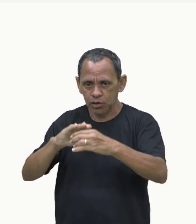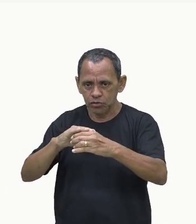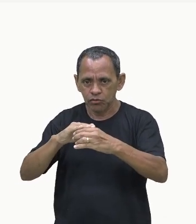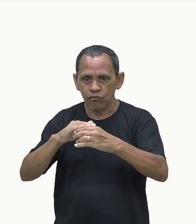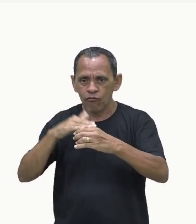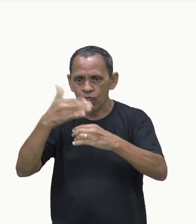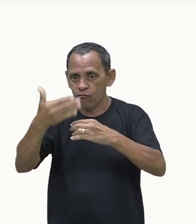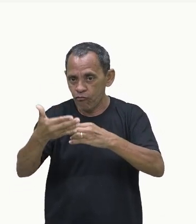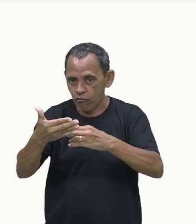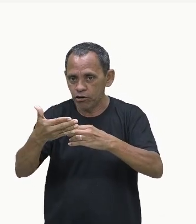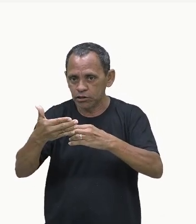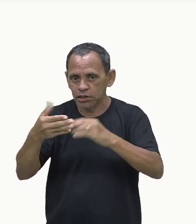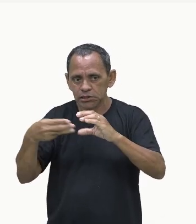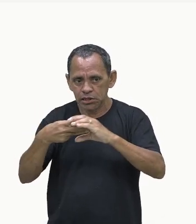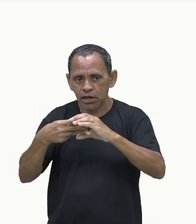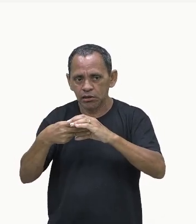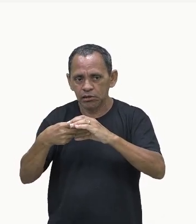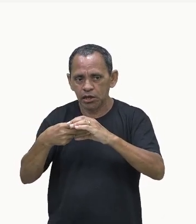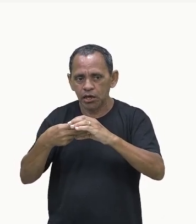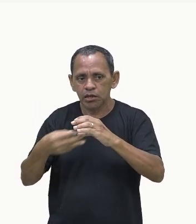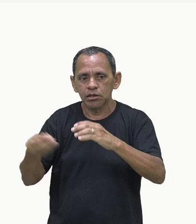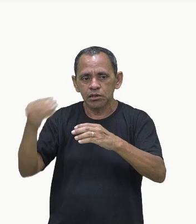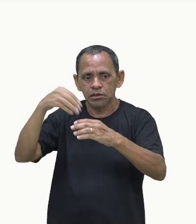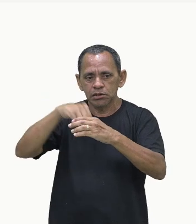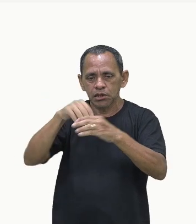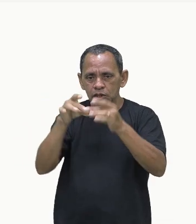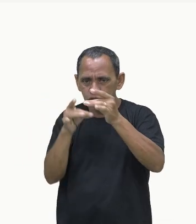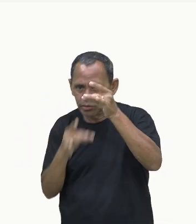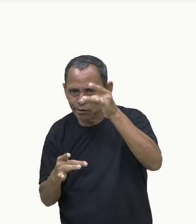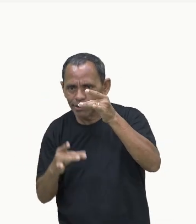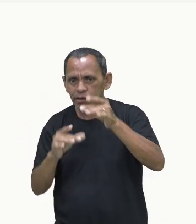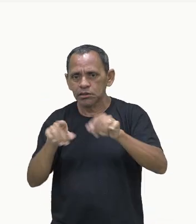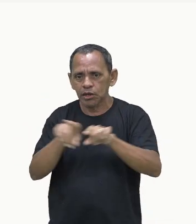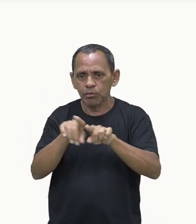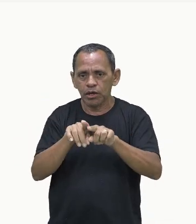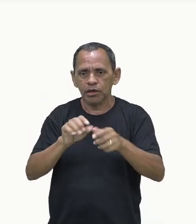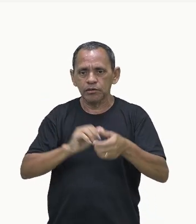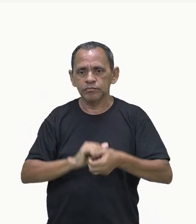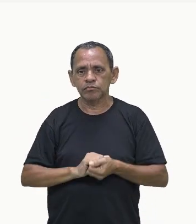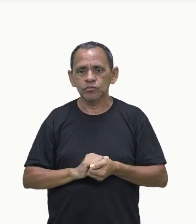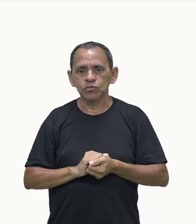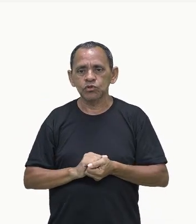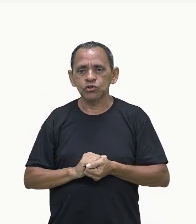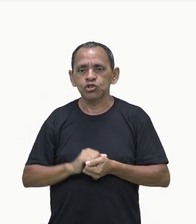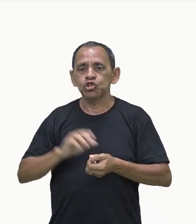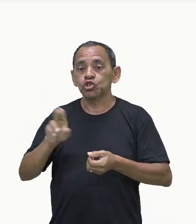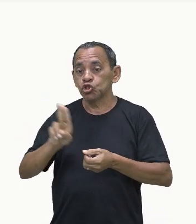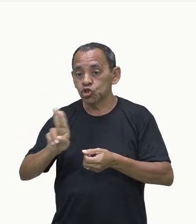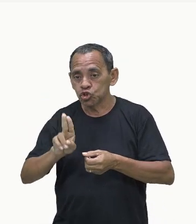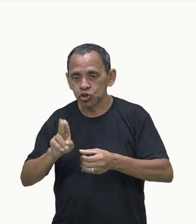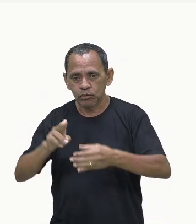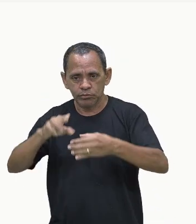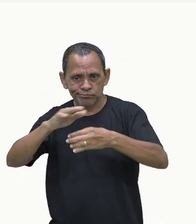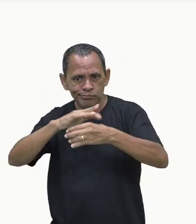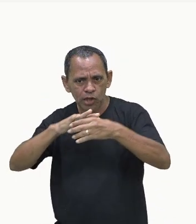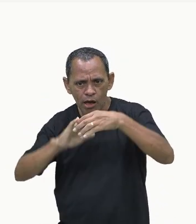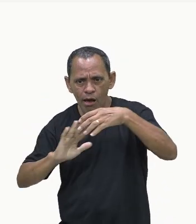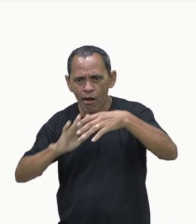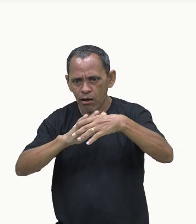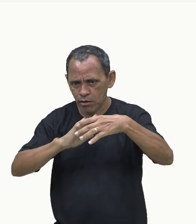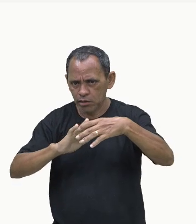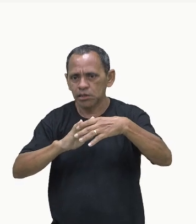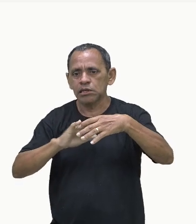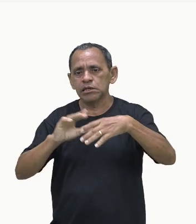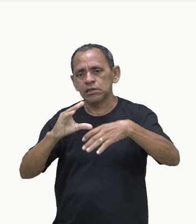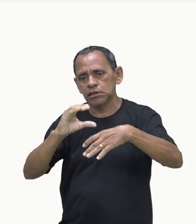extracelular do meio intracelular, e aqui nós já estamos chamando de citoplasma, tá? Então,